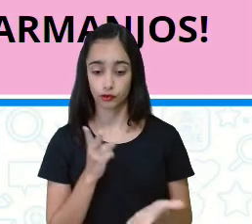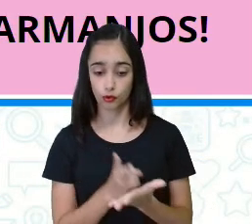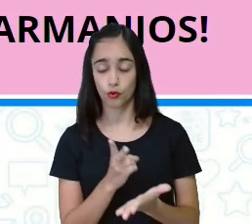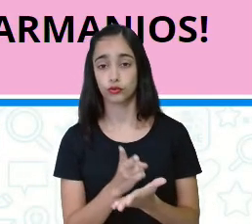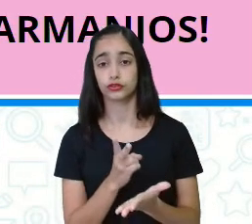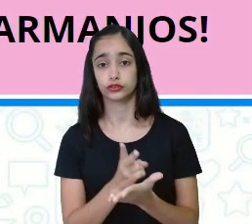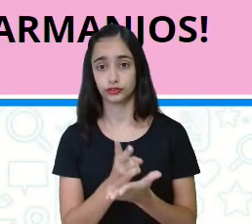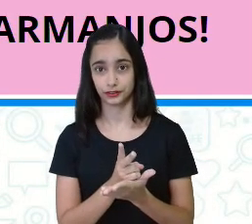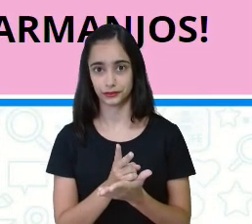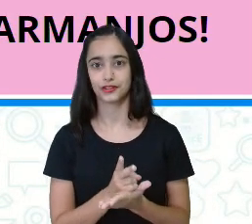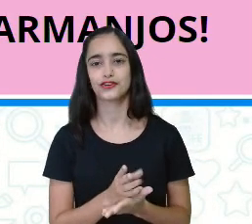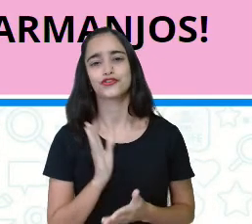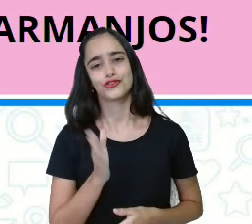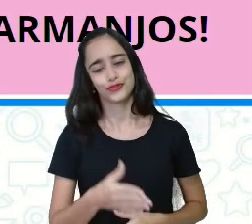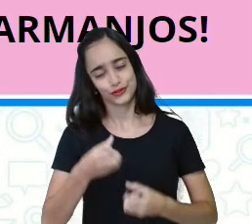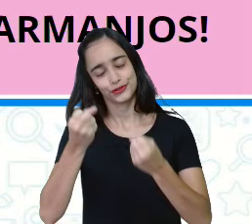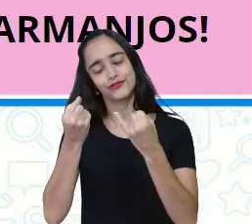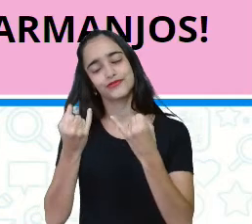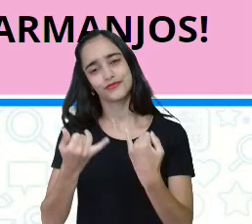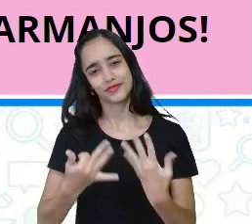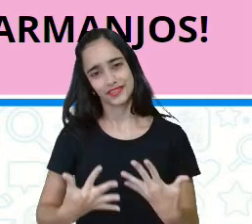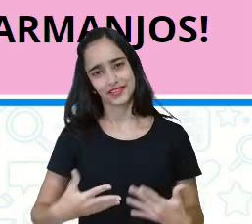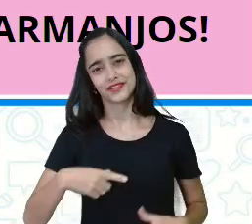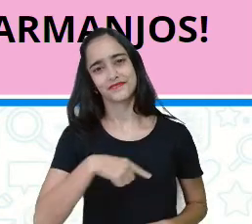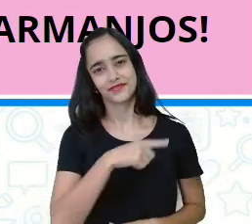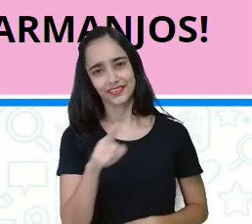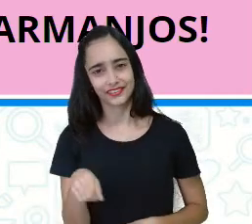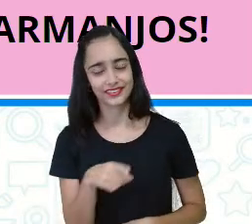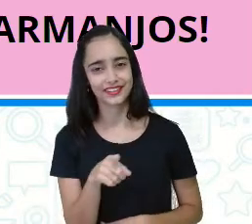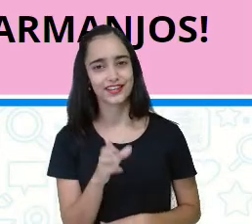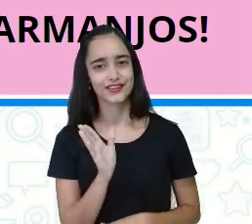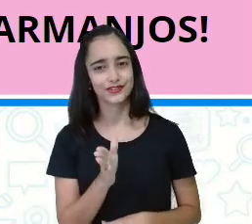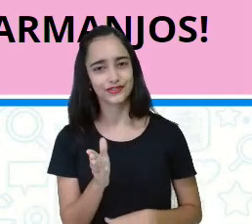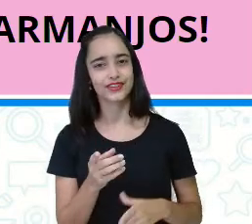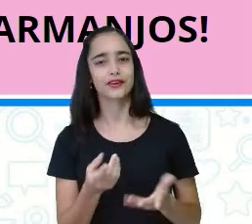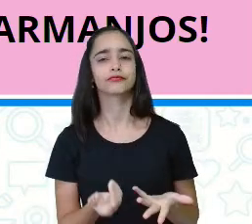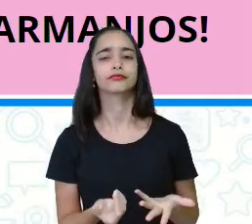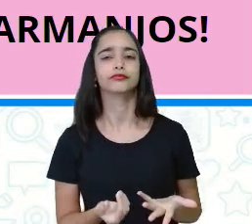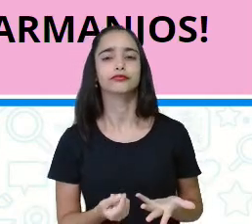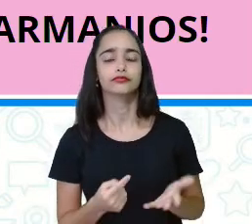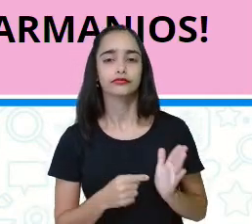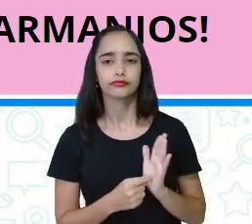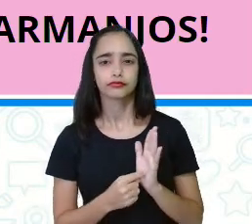Continuando, não é? Eu já expliquei para vocês, já trouxe cada uma